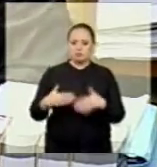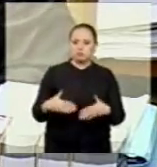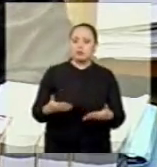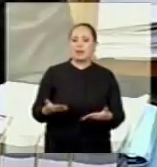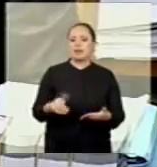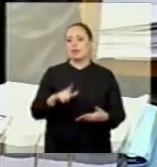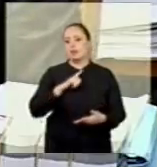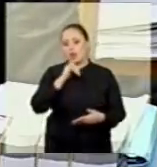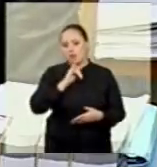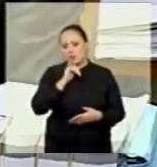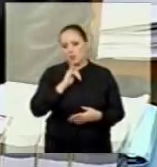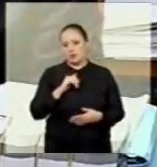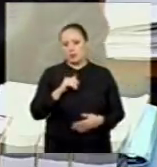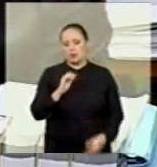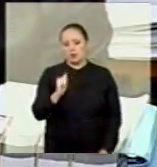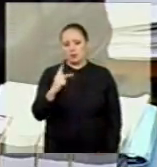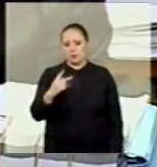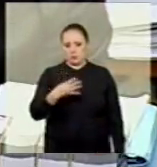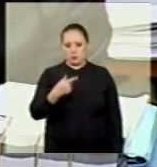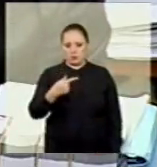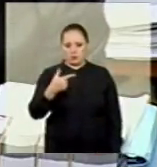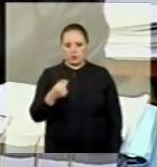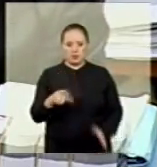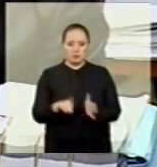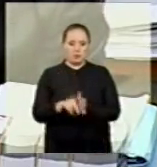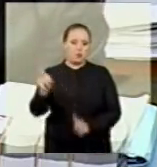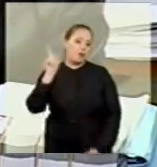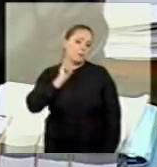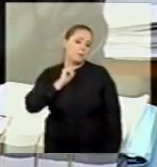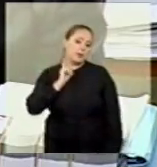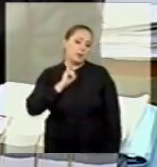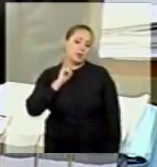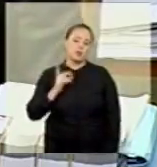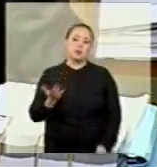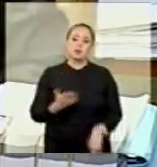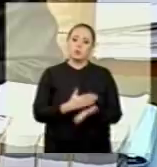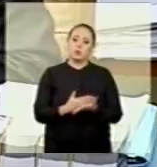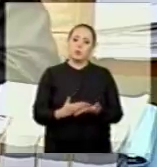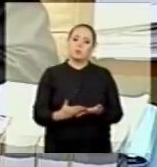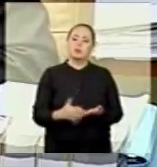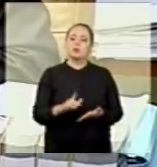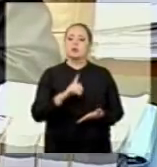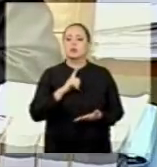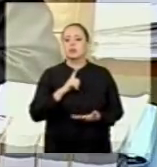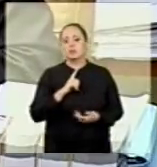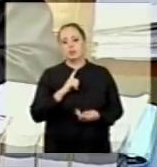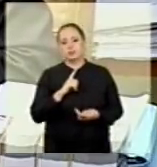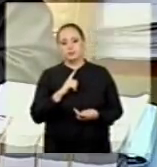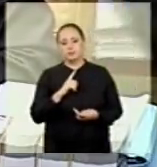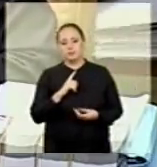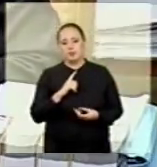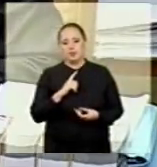Nós tivemos exemplo no caso da ação penal 470 de Minas Gerais, em que inicialmente houve